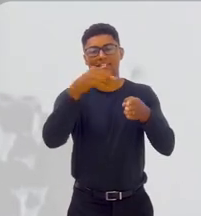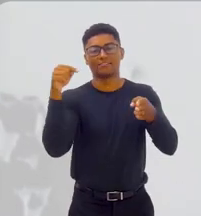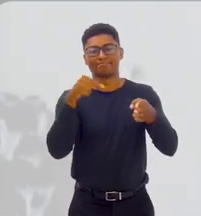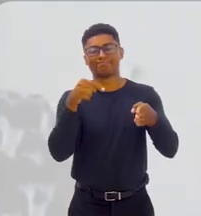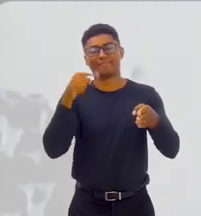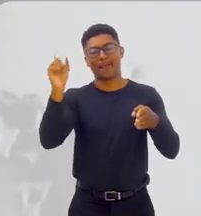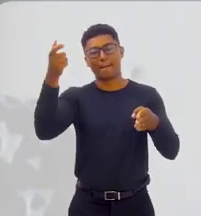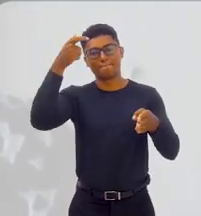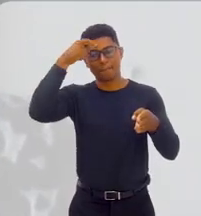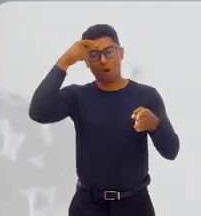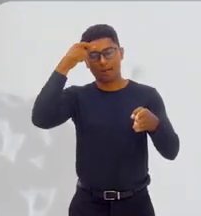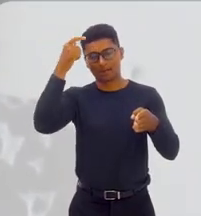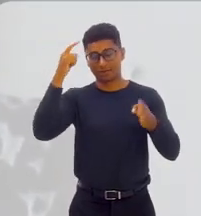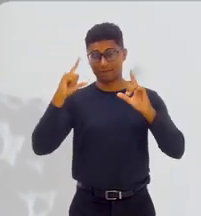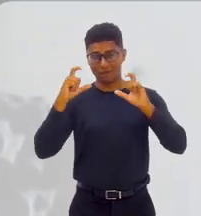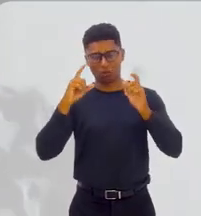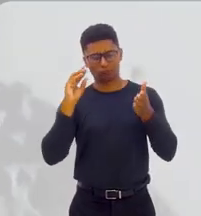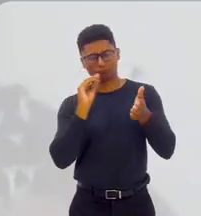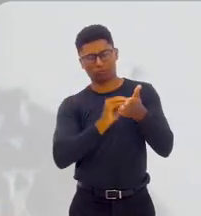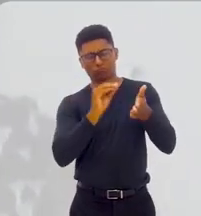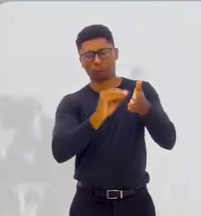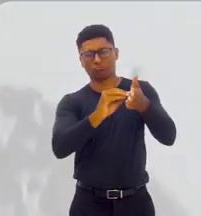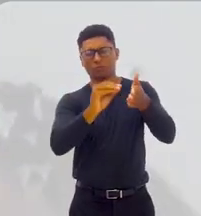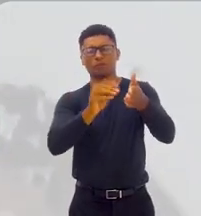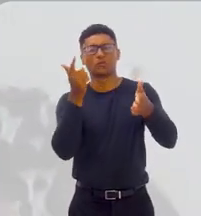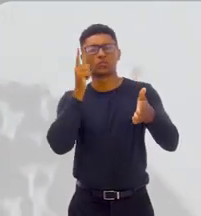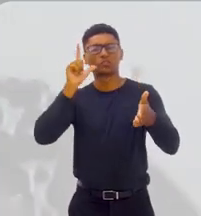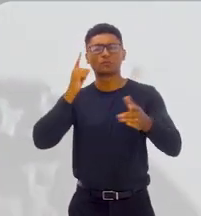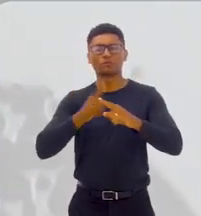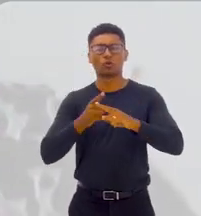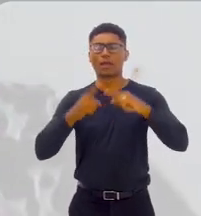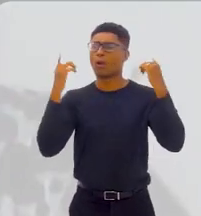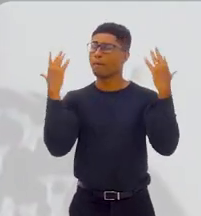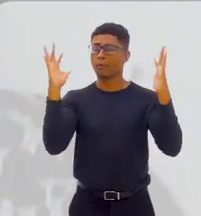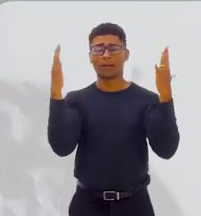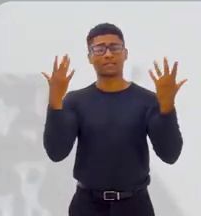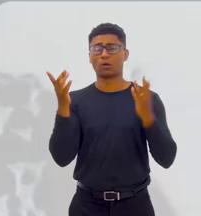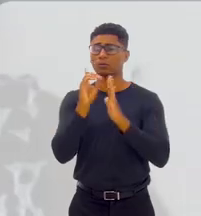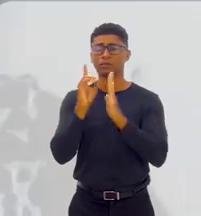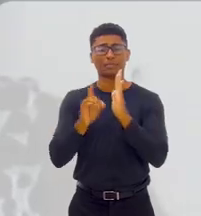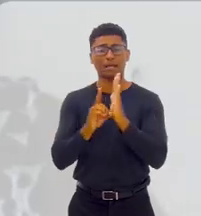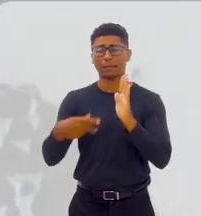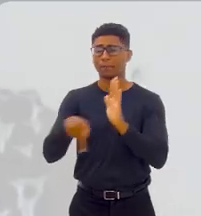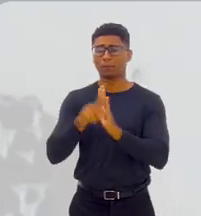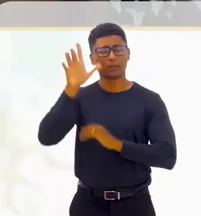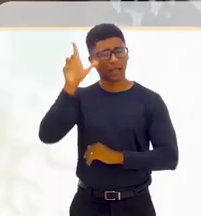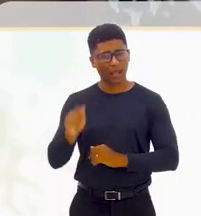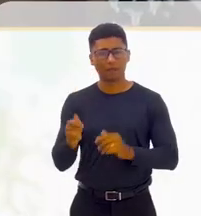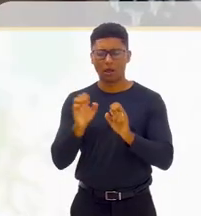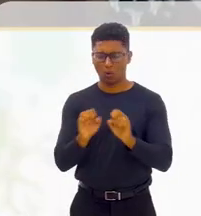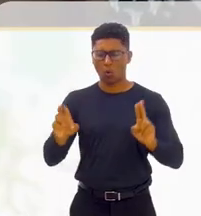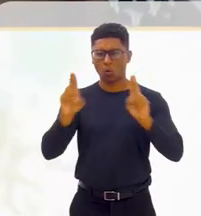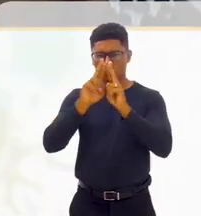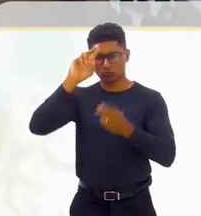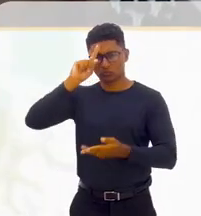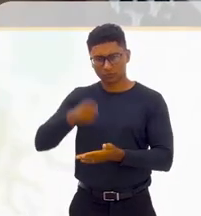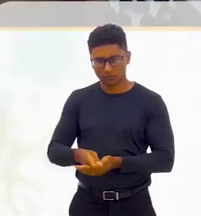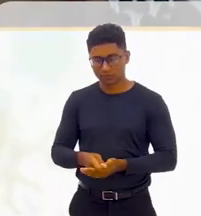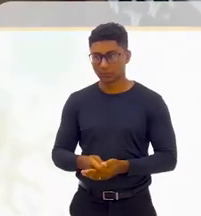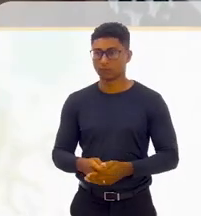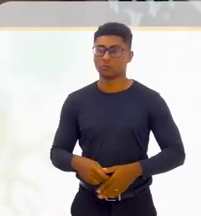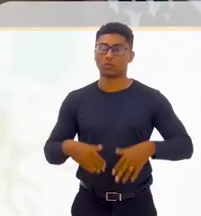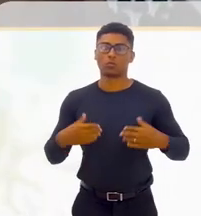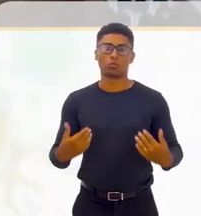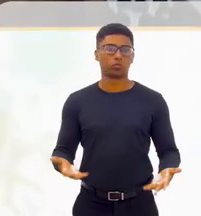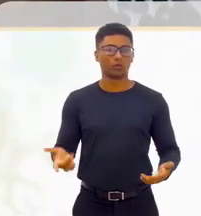uma parede em memória de pessoas pretas, em comemoração a essa década afrodescendente reconhecida pela ONU. Tanta coisa